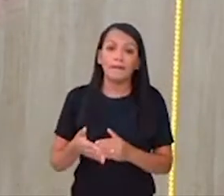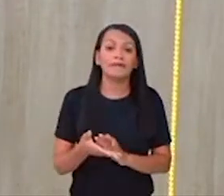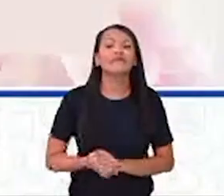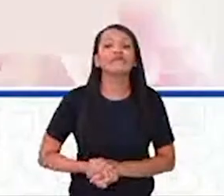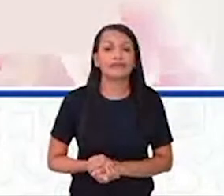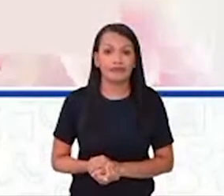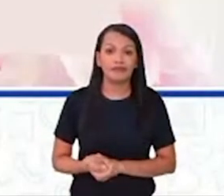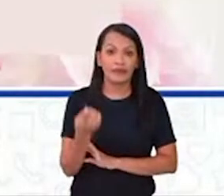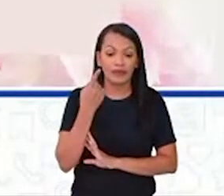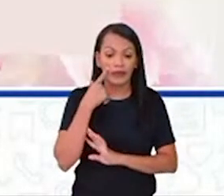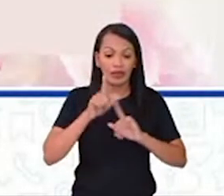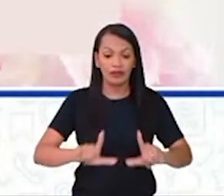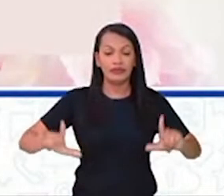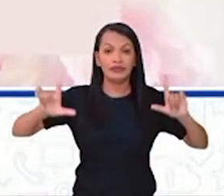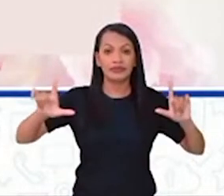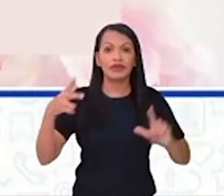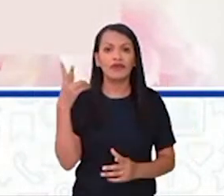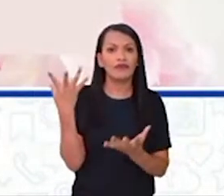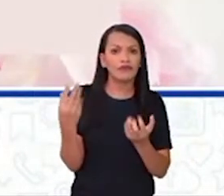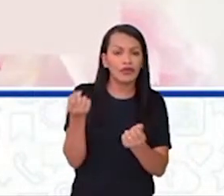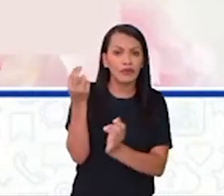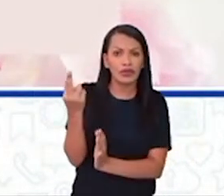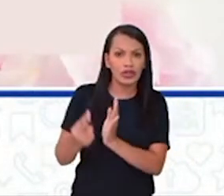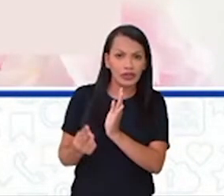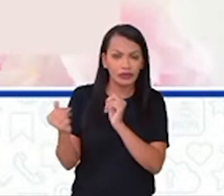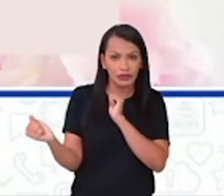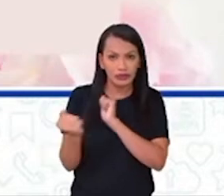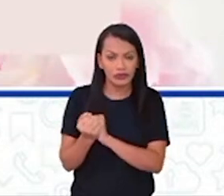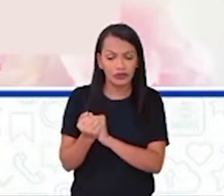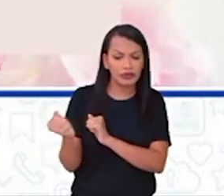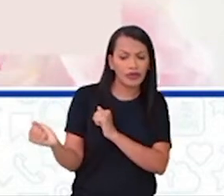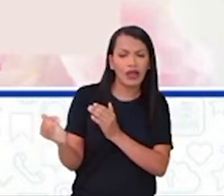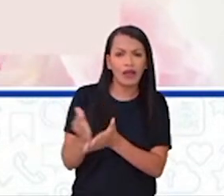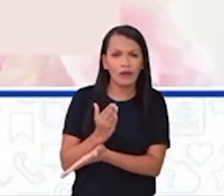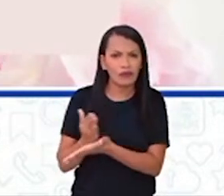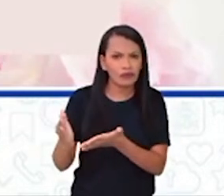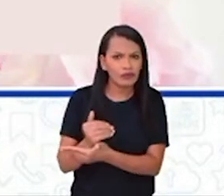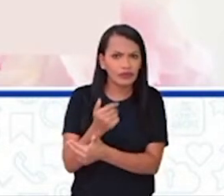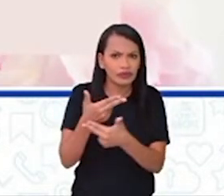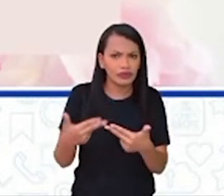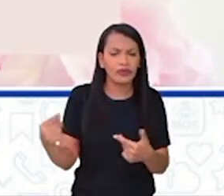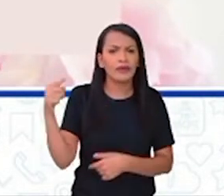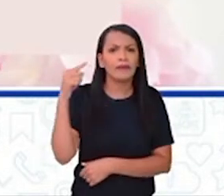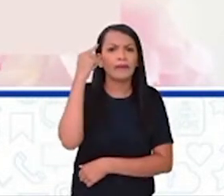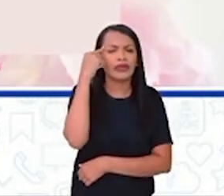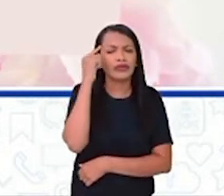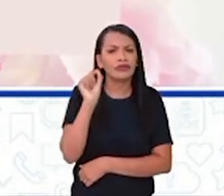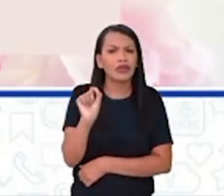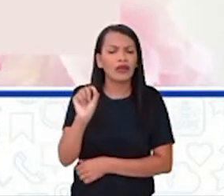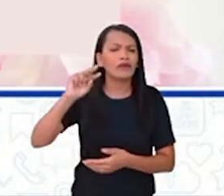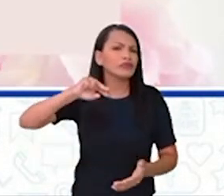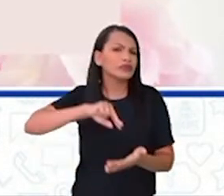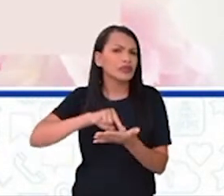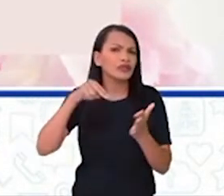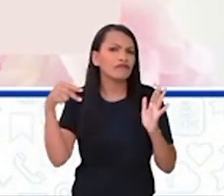a tela cheia para a gente ler juntos algumas expressões. Vamos começar pensando sobre o sentido